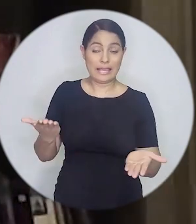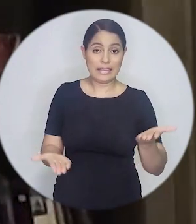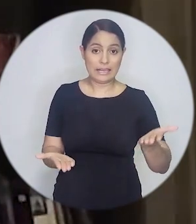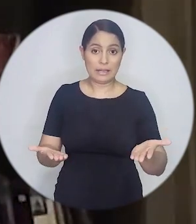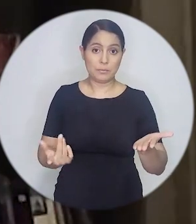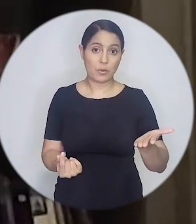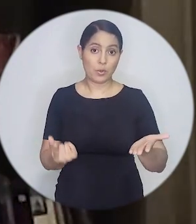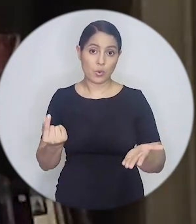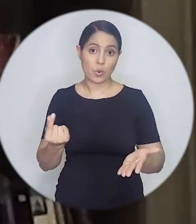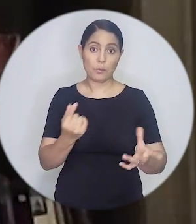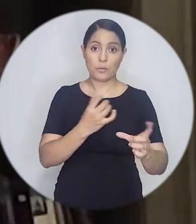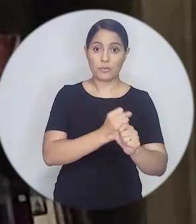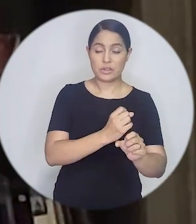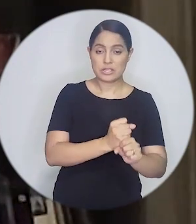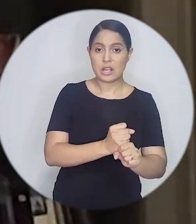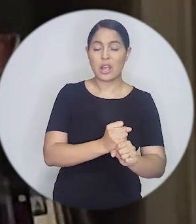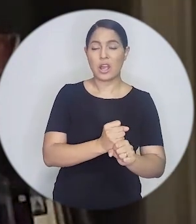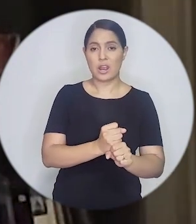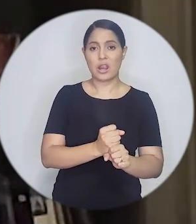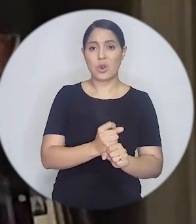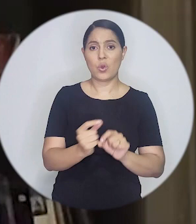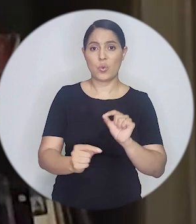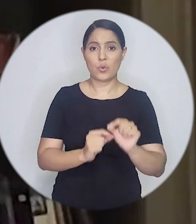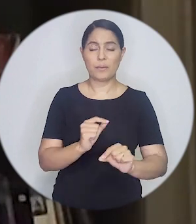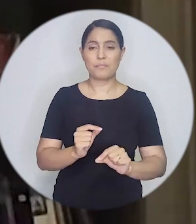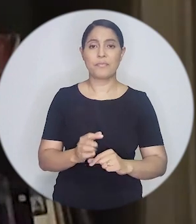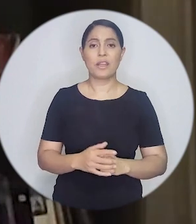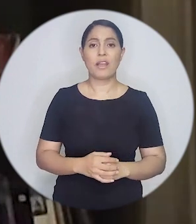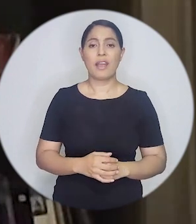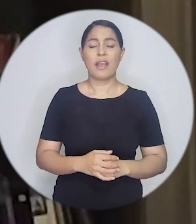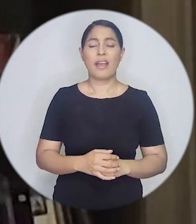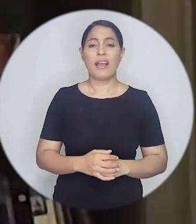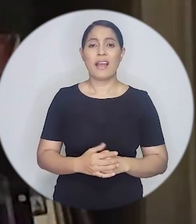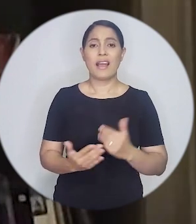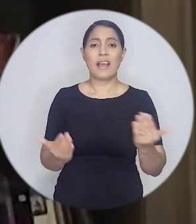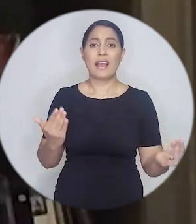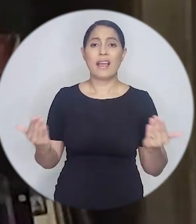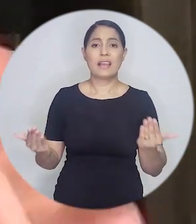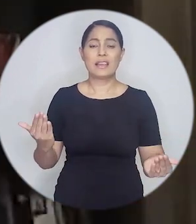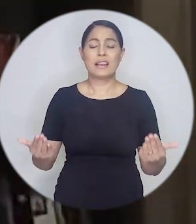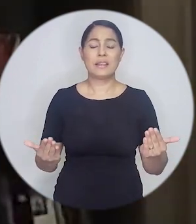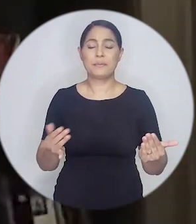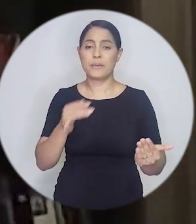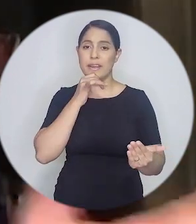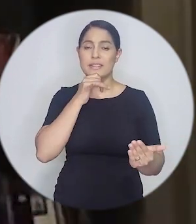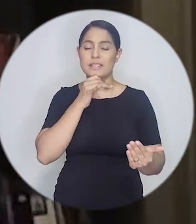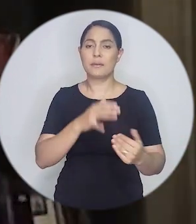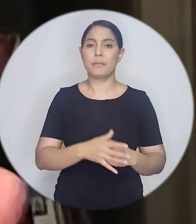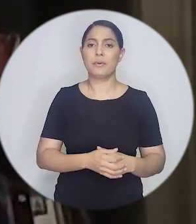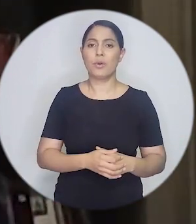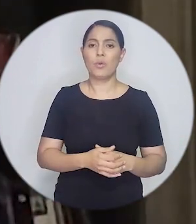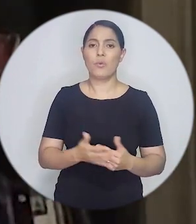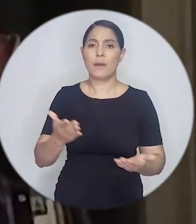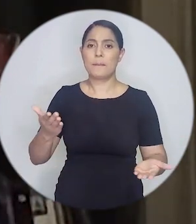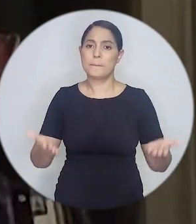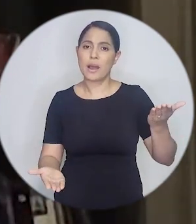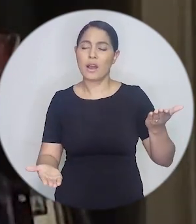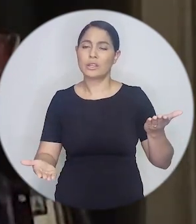o reequilíbrio econômico-financeiro nada mais é, né, do que um mecanismo destinado a compensar uma parte